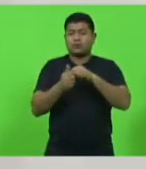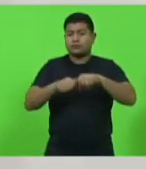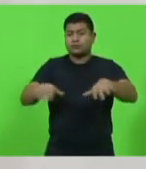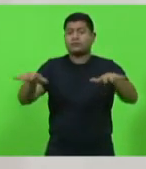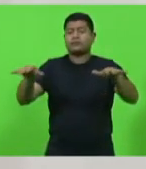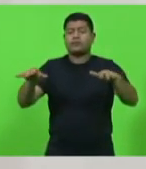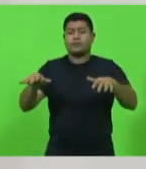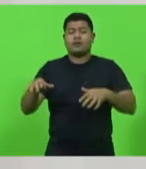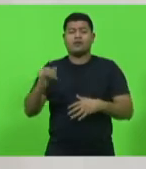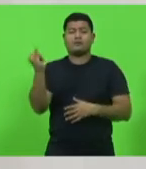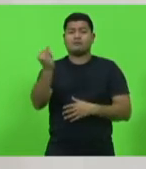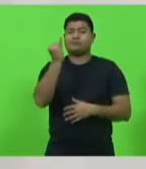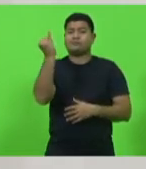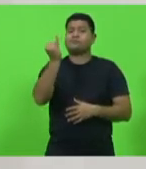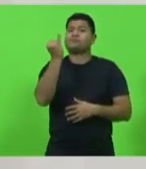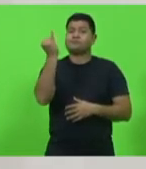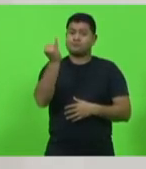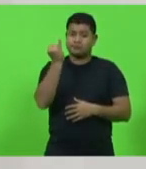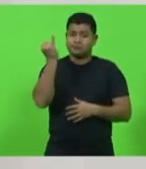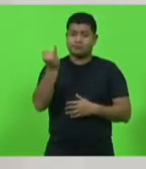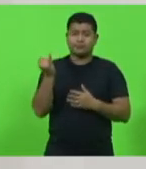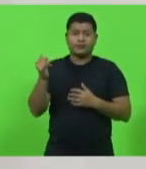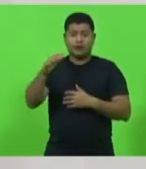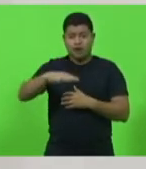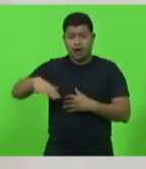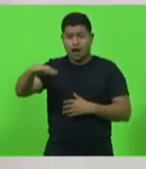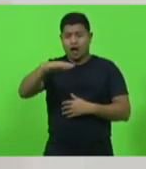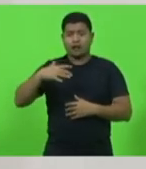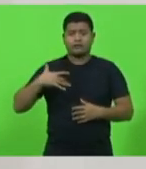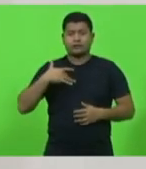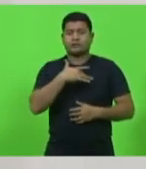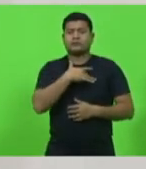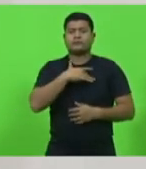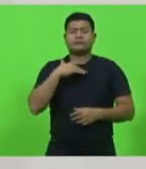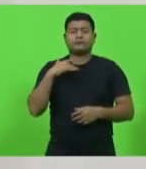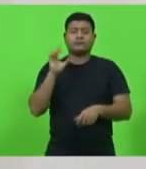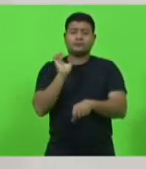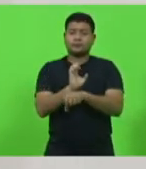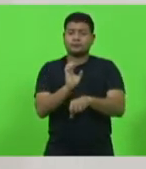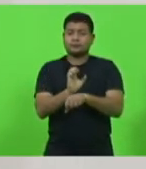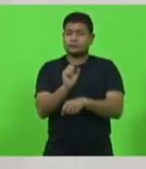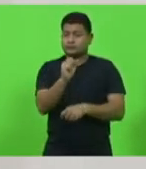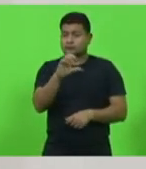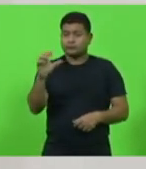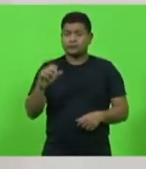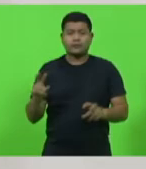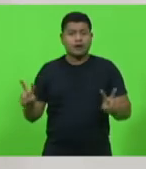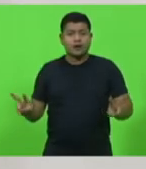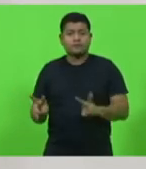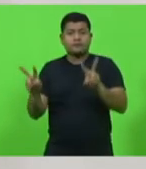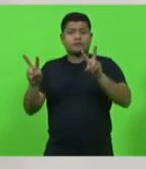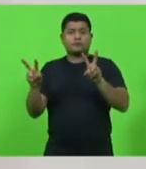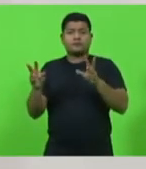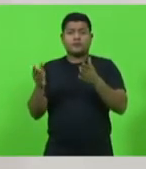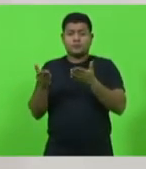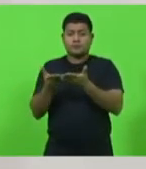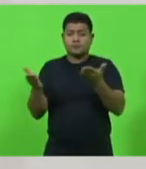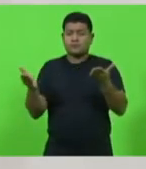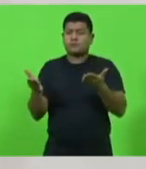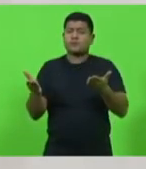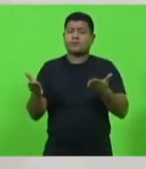a importância da saúde do nosso Estado, a valorização dos